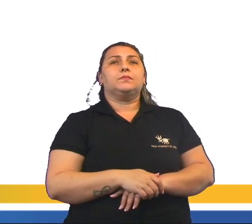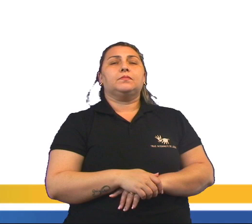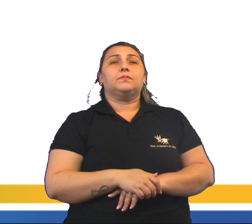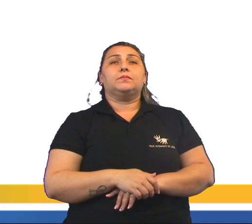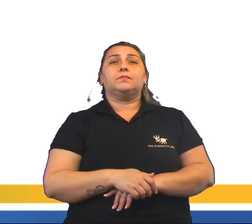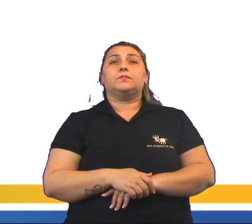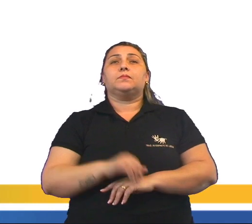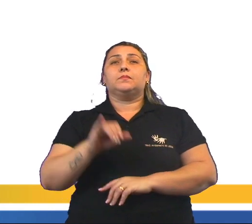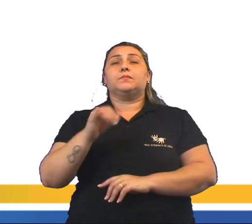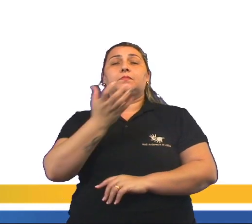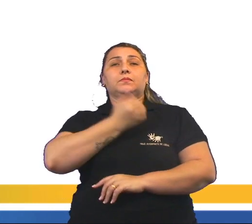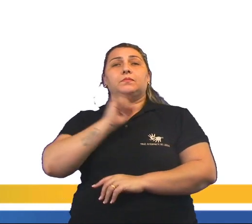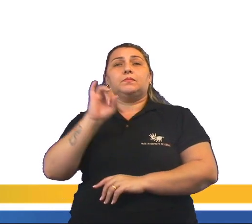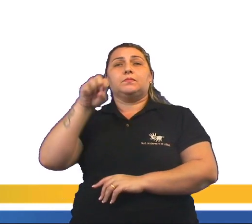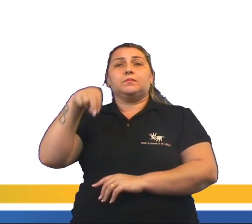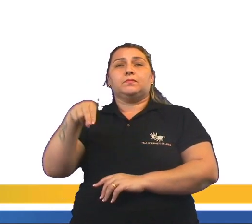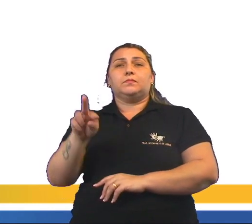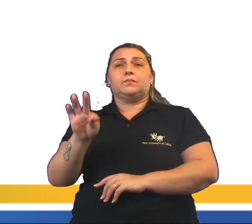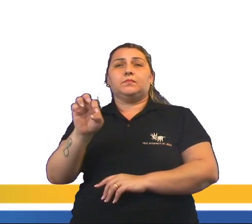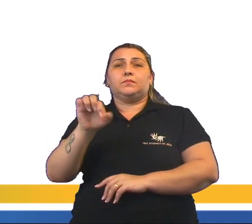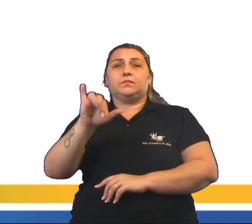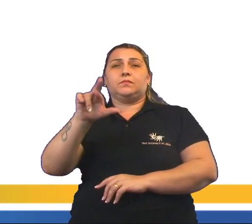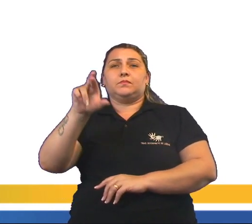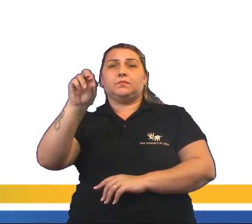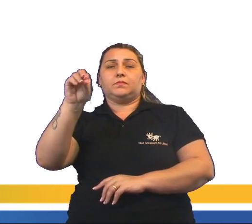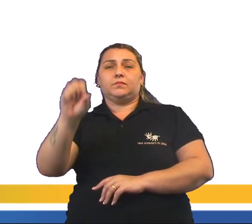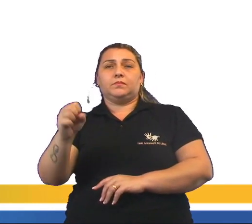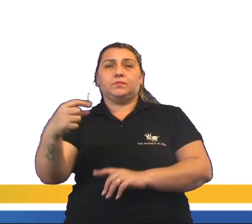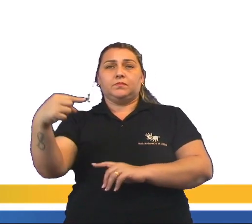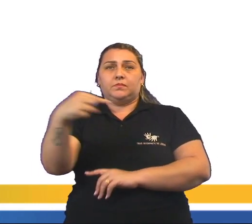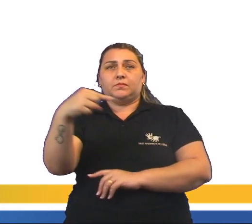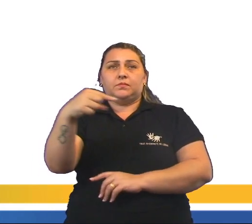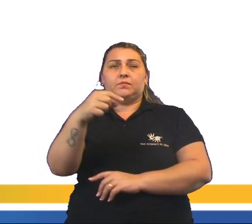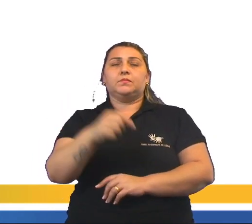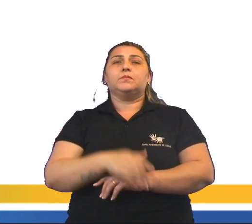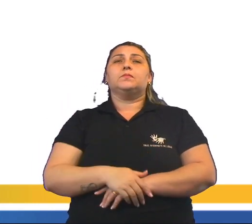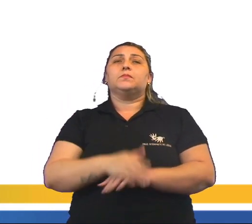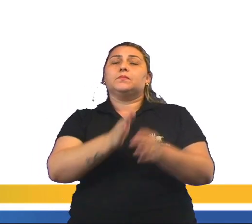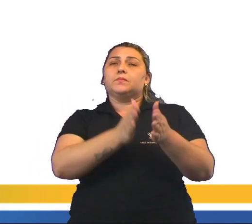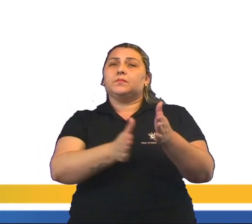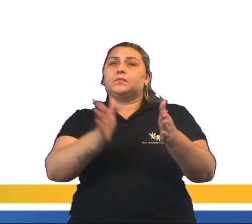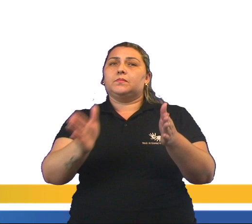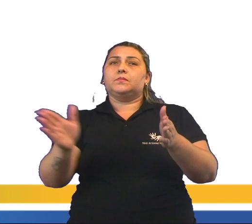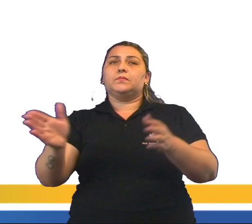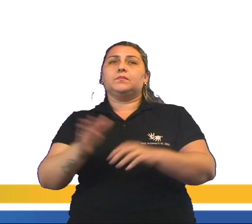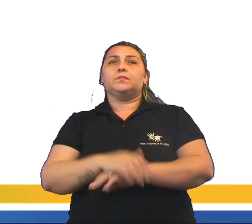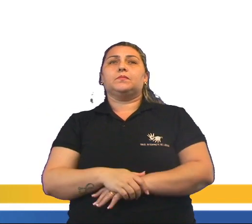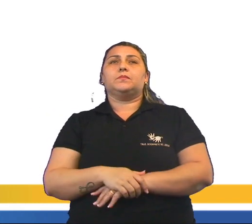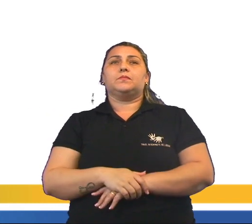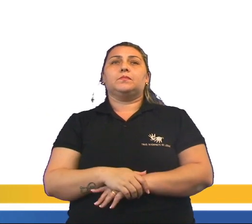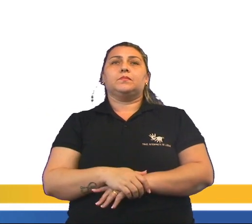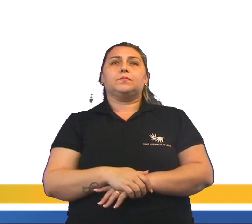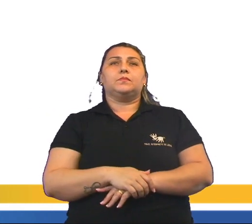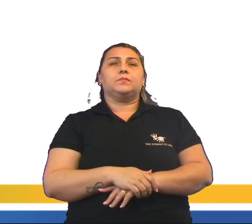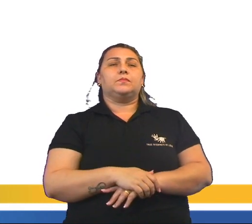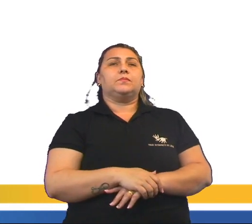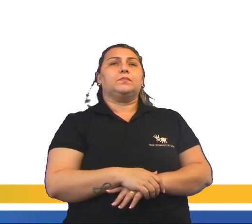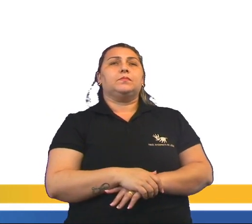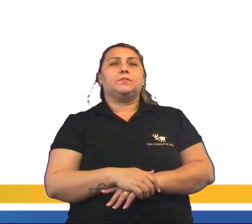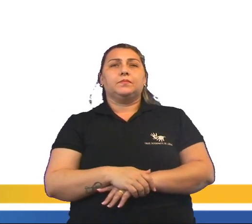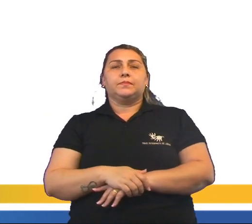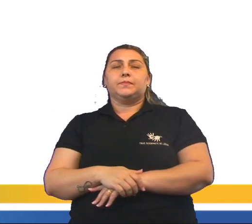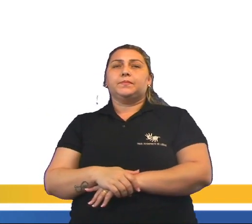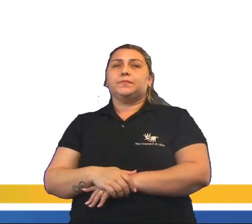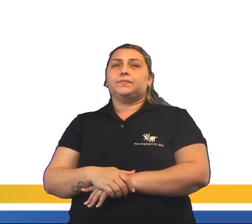o infinito E também temos um exemplo 3 a sequência dos números inteiros negativo